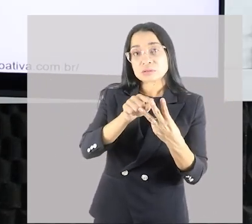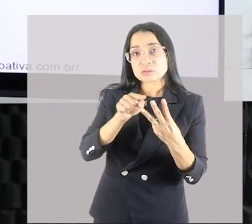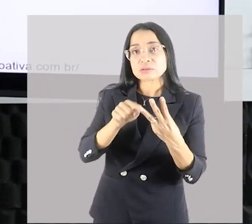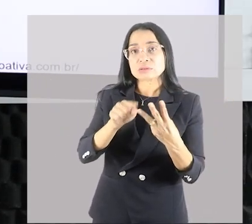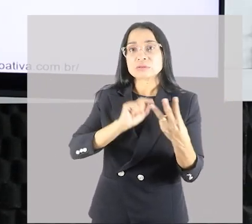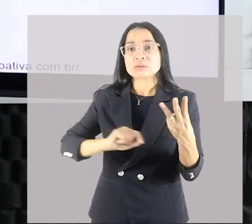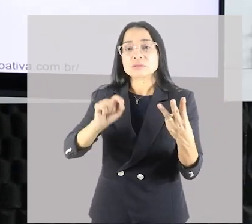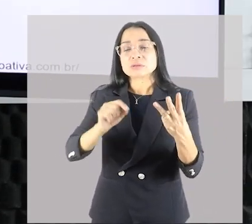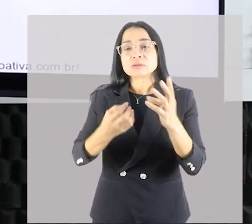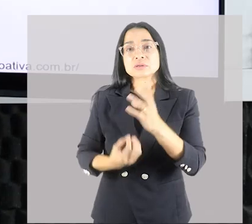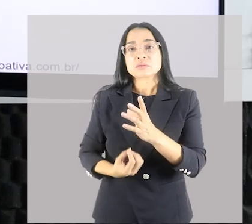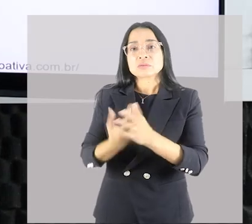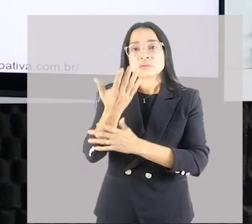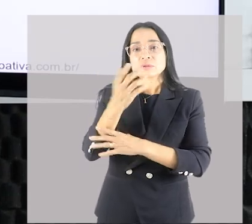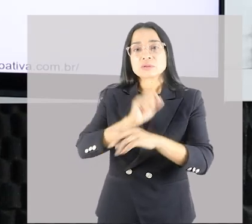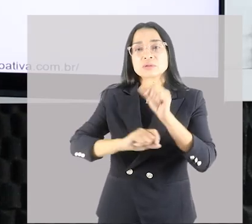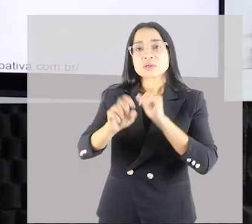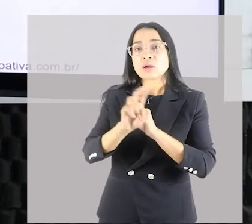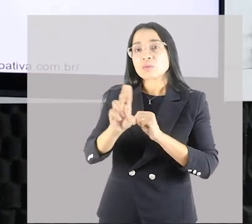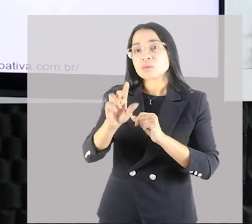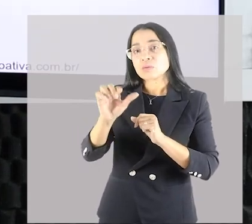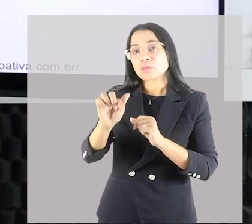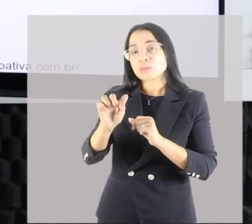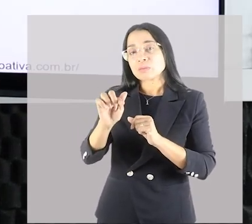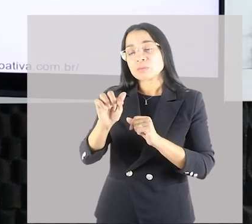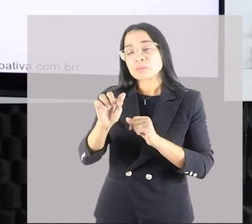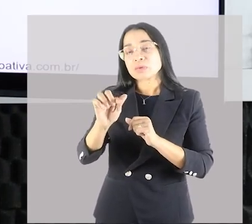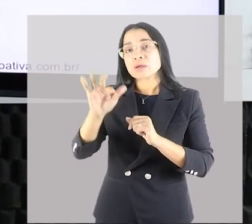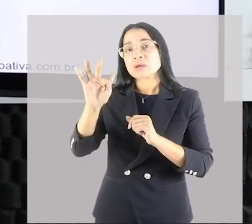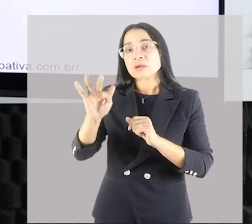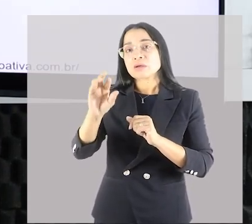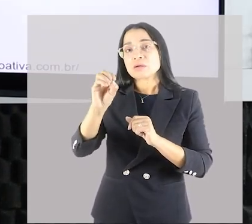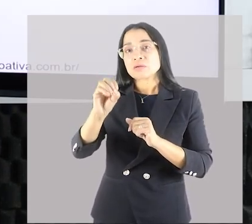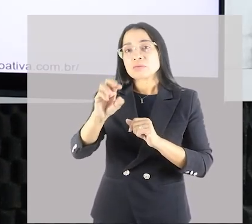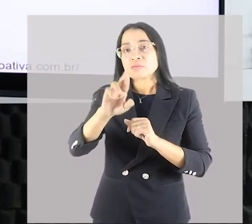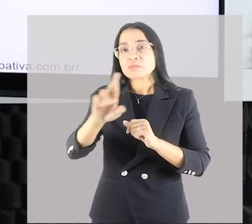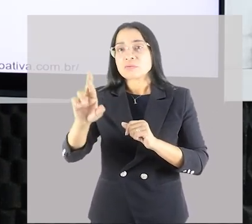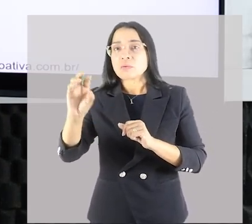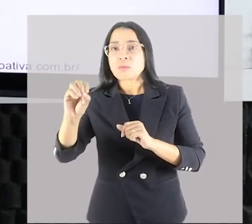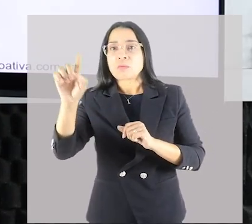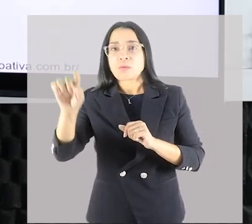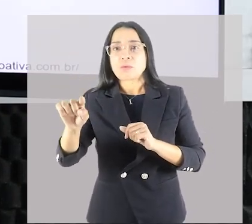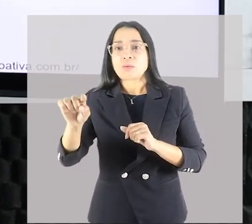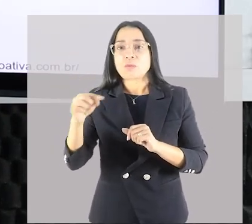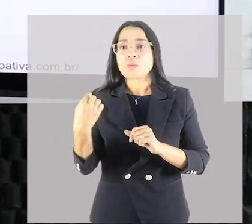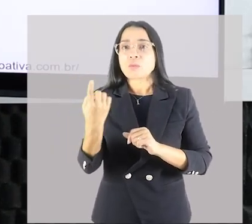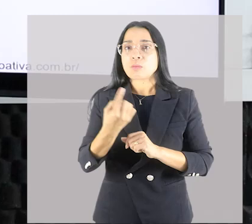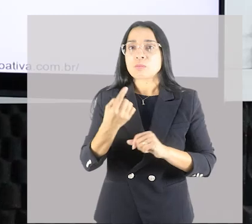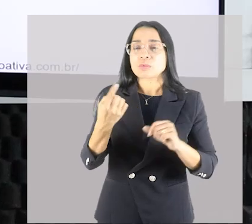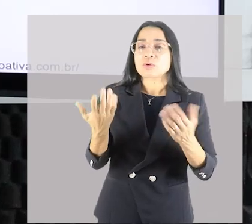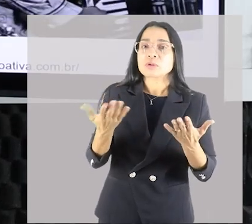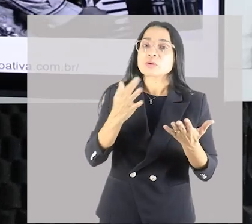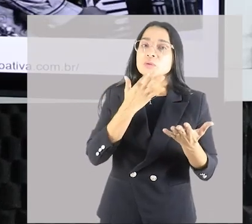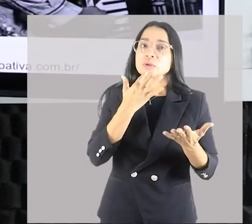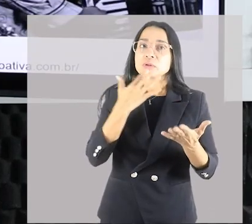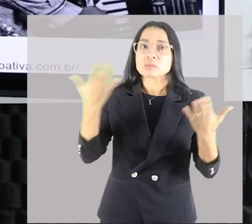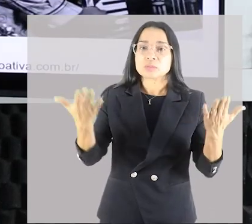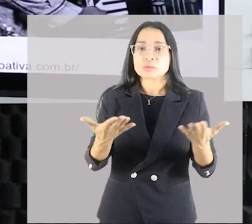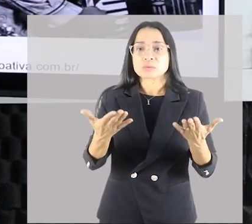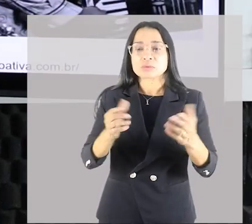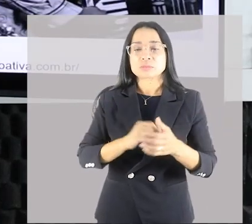que deram origem ao nome forró, a forma como nós conhecemos hoje, tá certo?